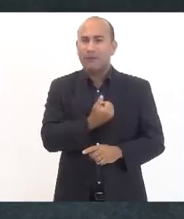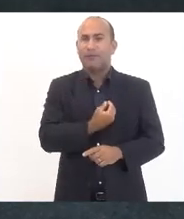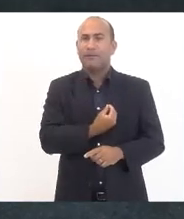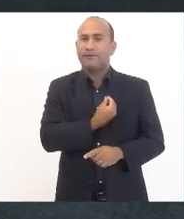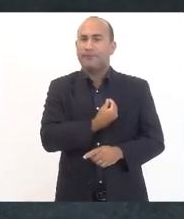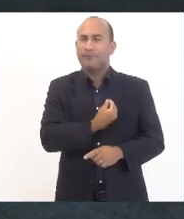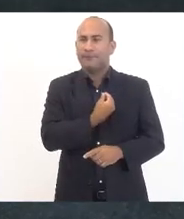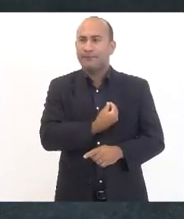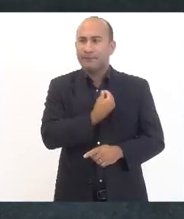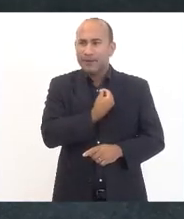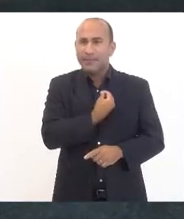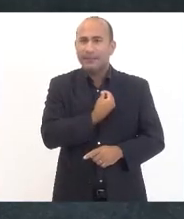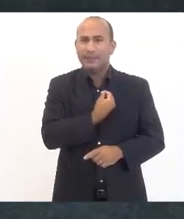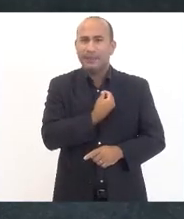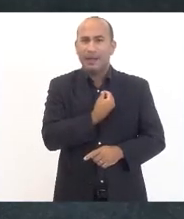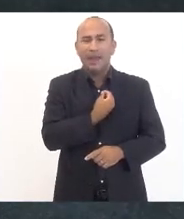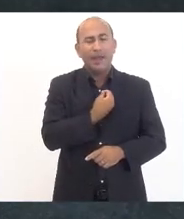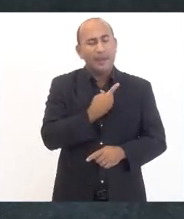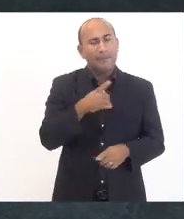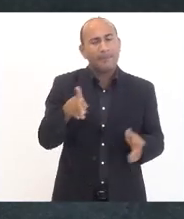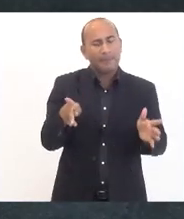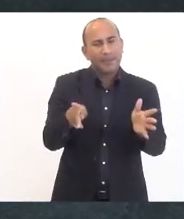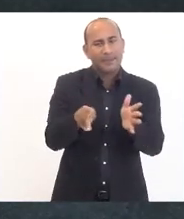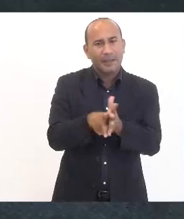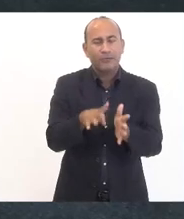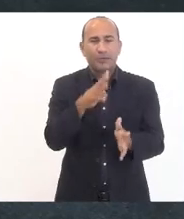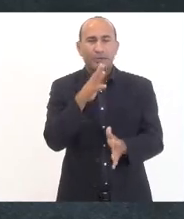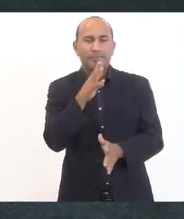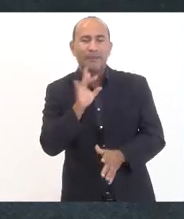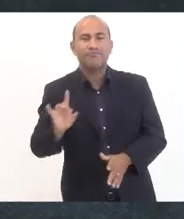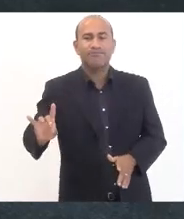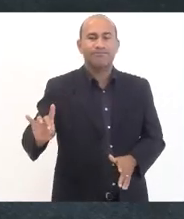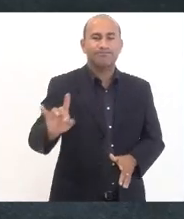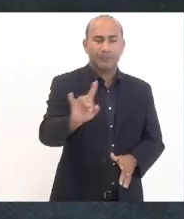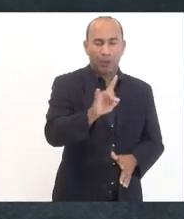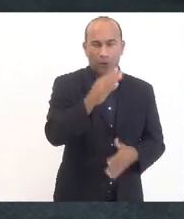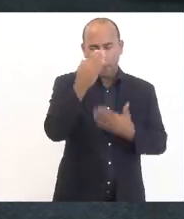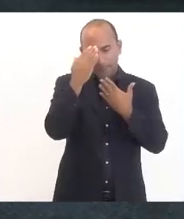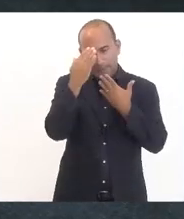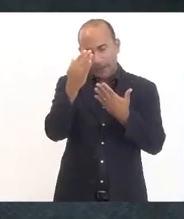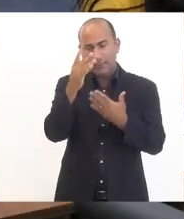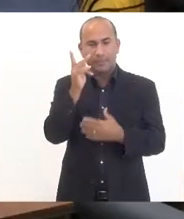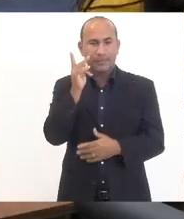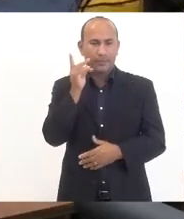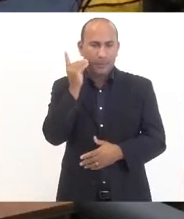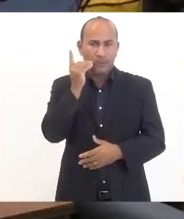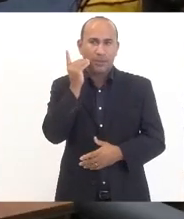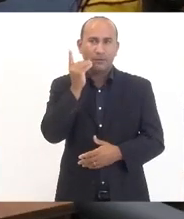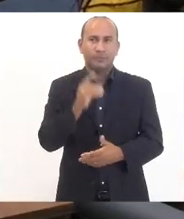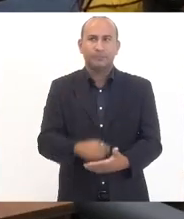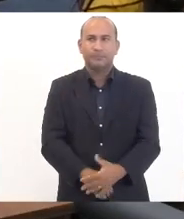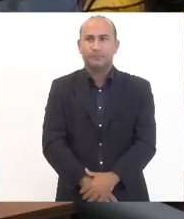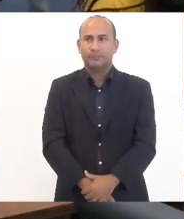vidas, merecem o reconhecimento de cada um aqui. Obrigado, deputado.